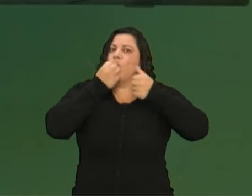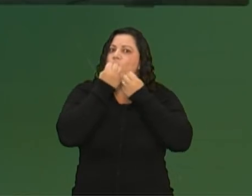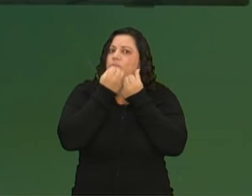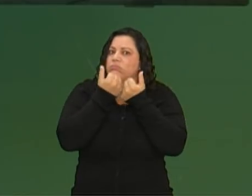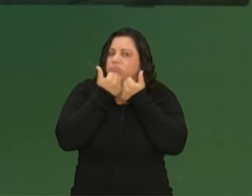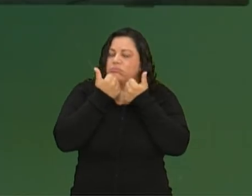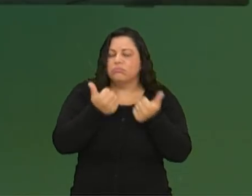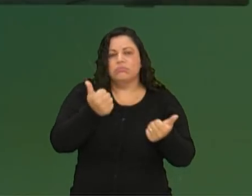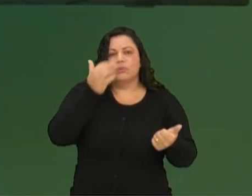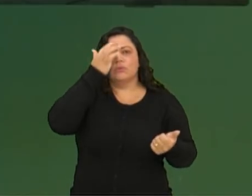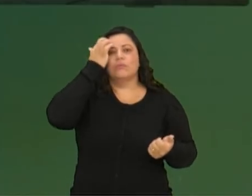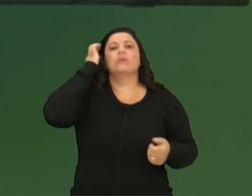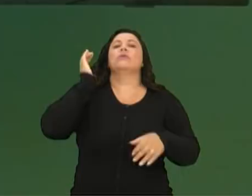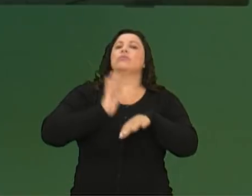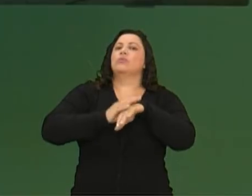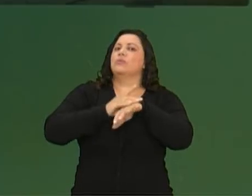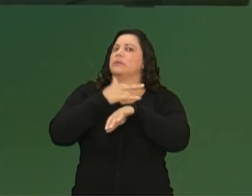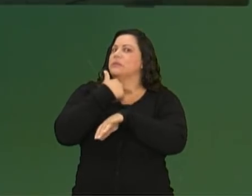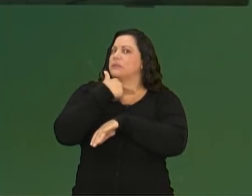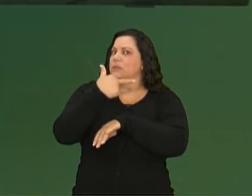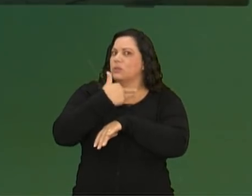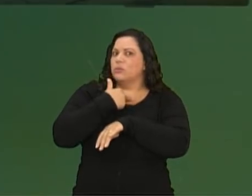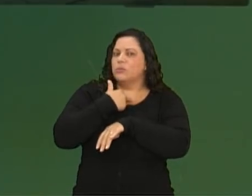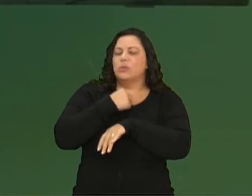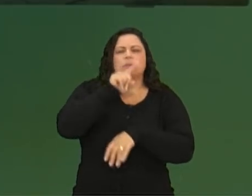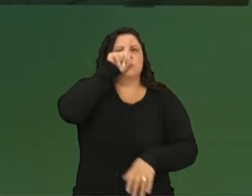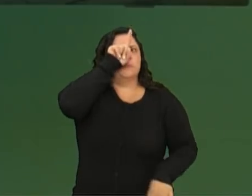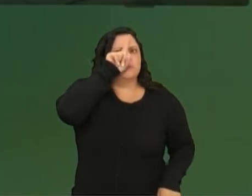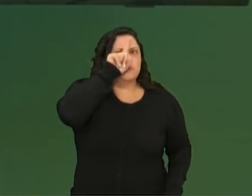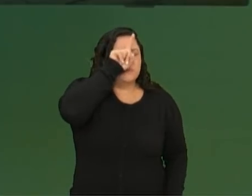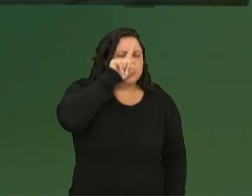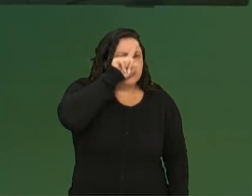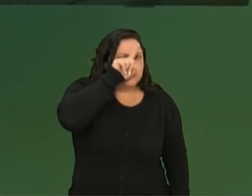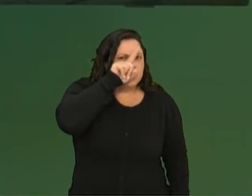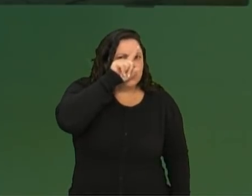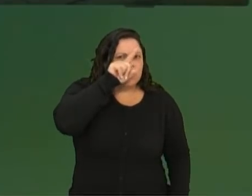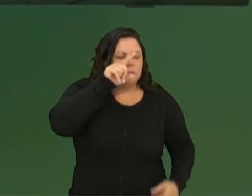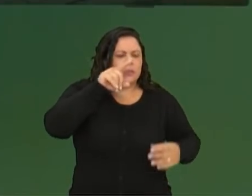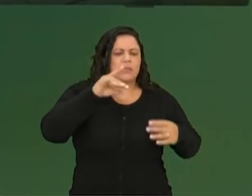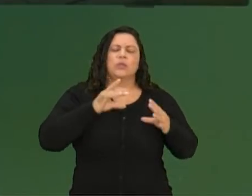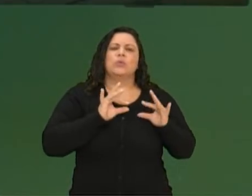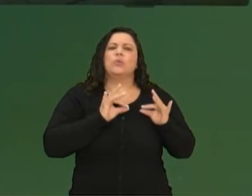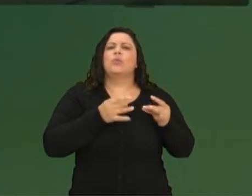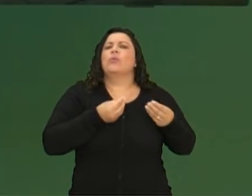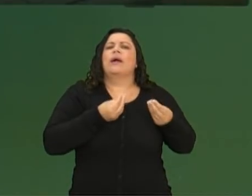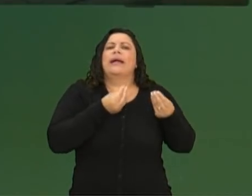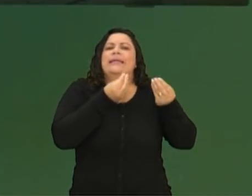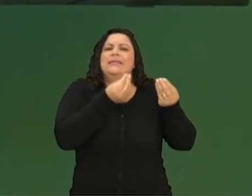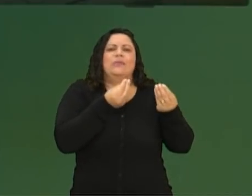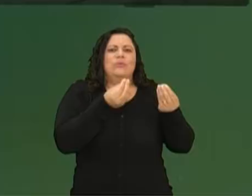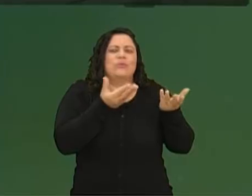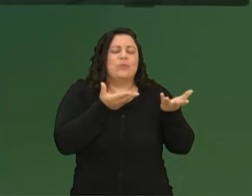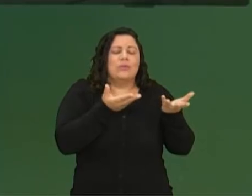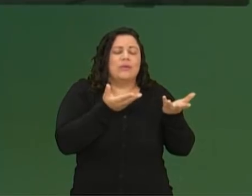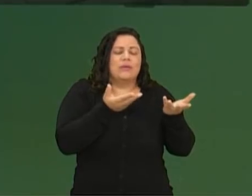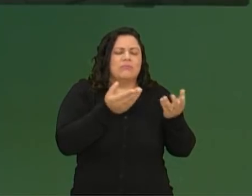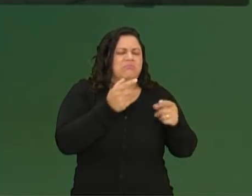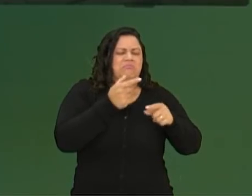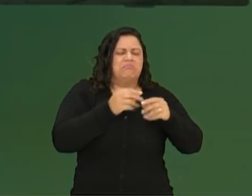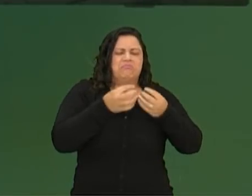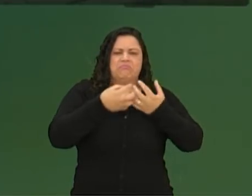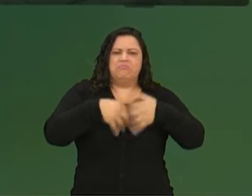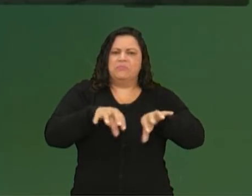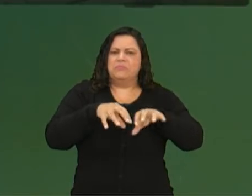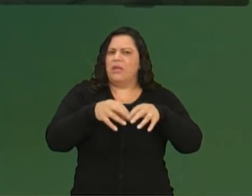doença e não oferece riscos a quem doa, tá? A quantidade de sangue doada, né? Não vai prejudicar em nada aquela pessoa